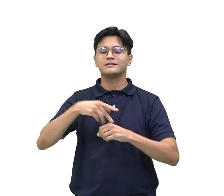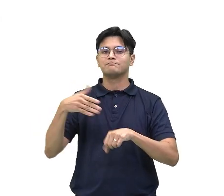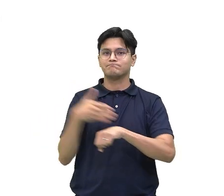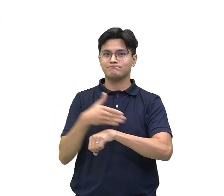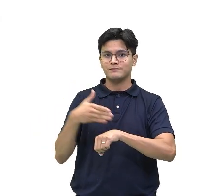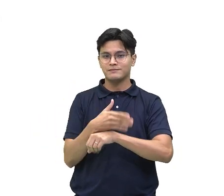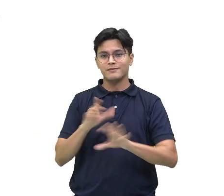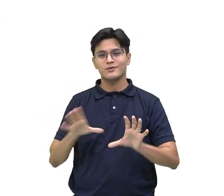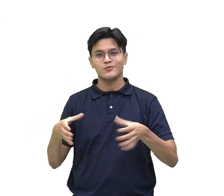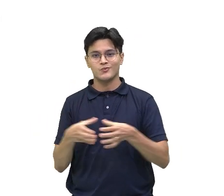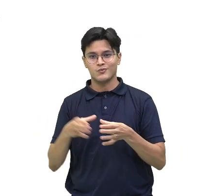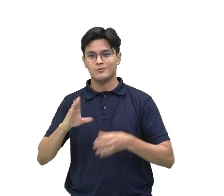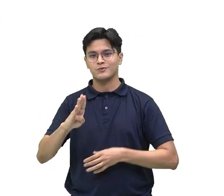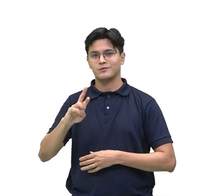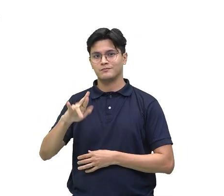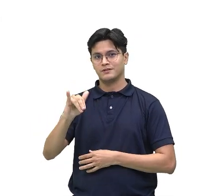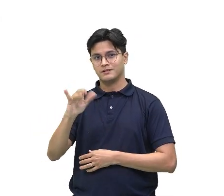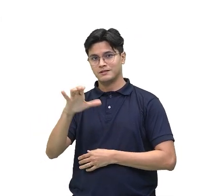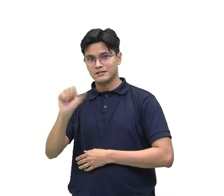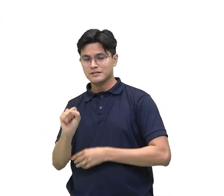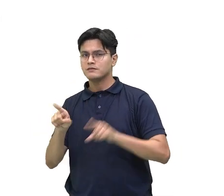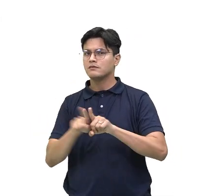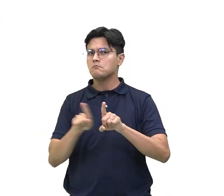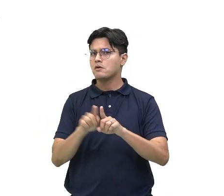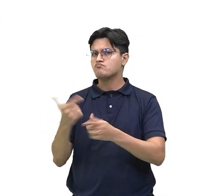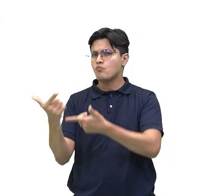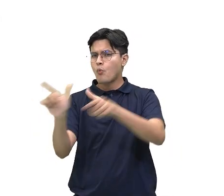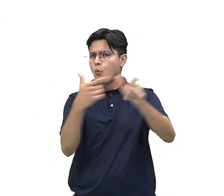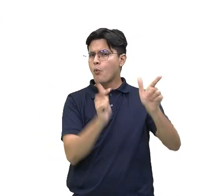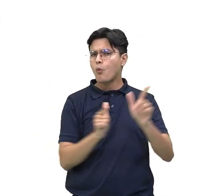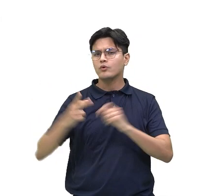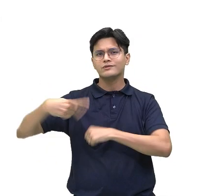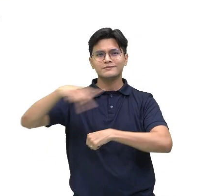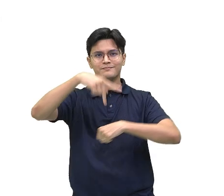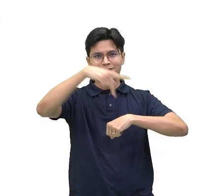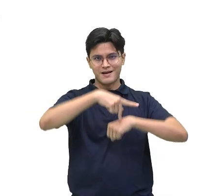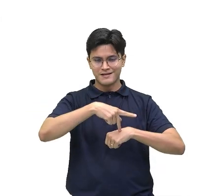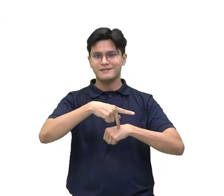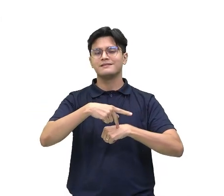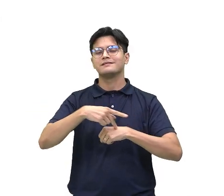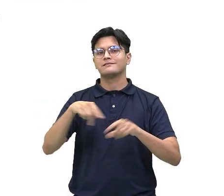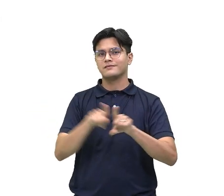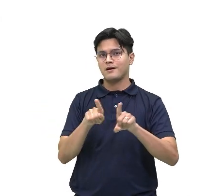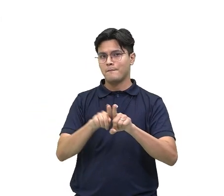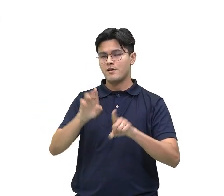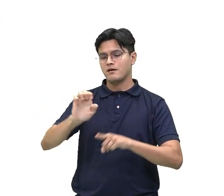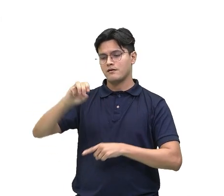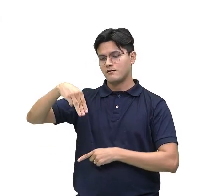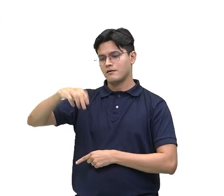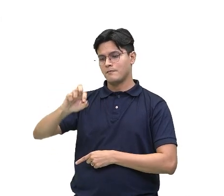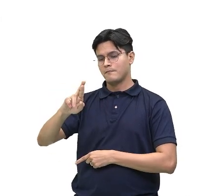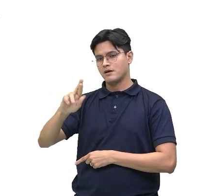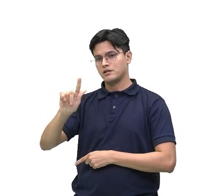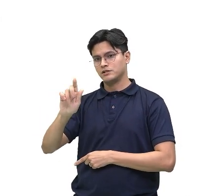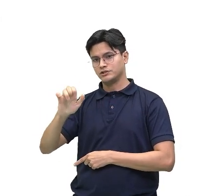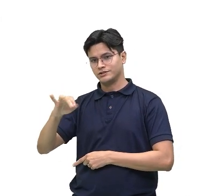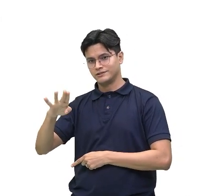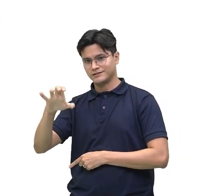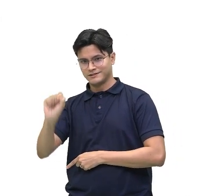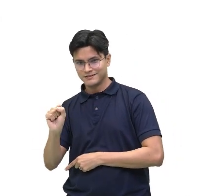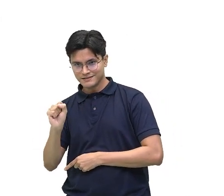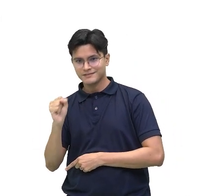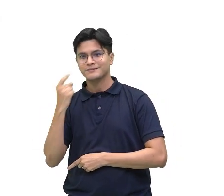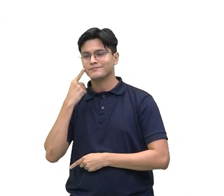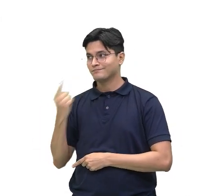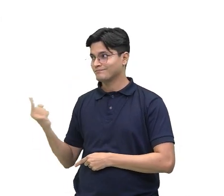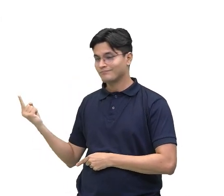fazem parte do BRICS e para outros países emergente, que acabou sendo uma alternativa para os países emergentes, em relação